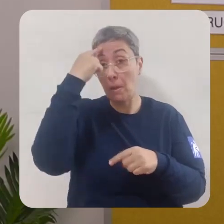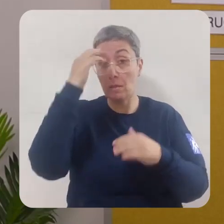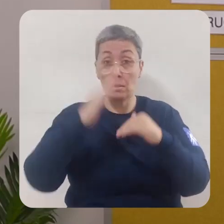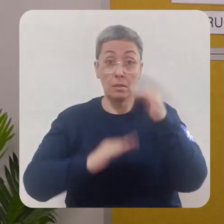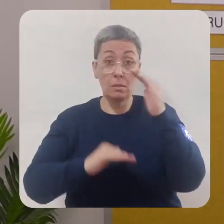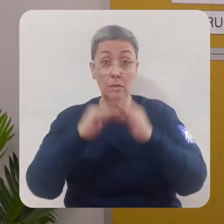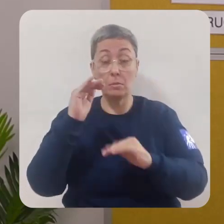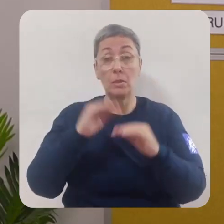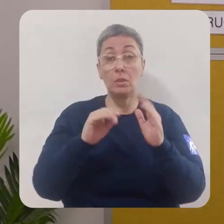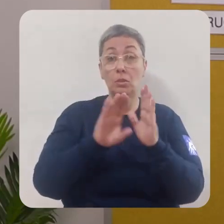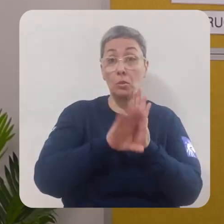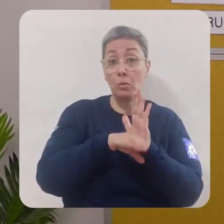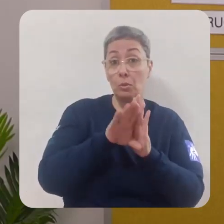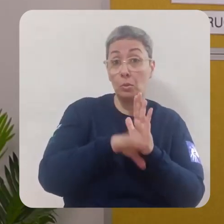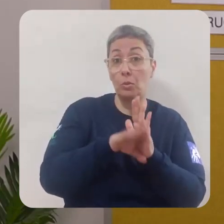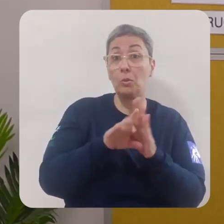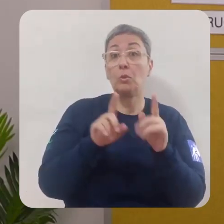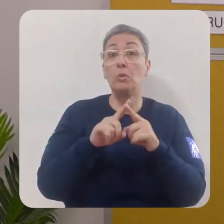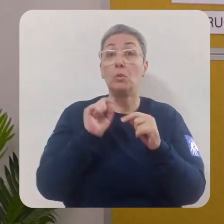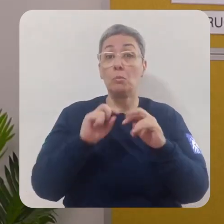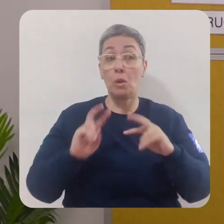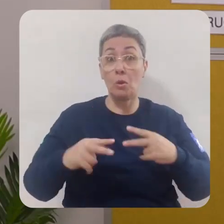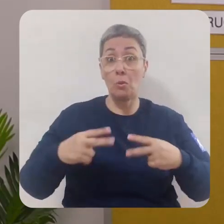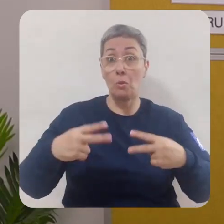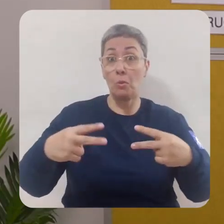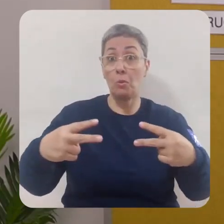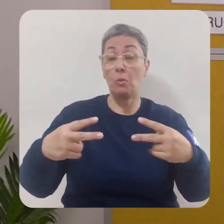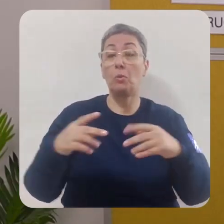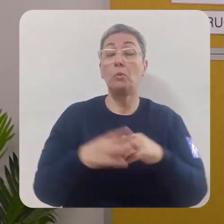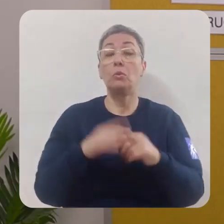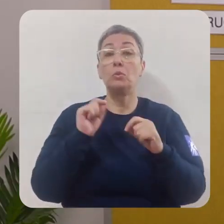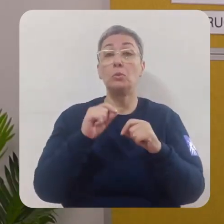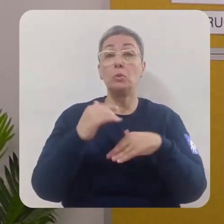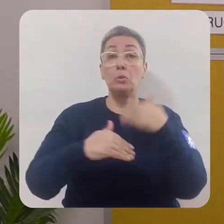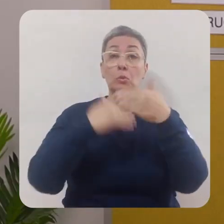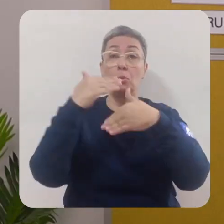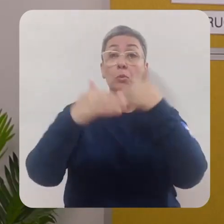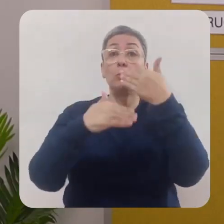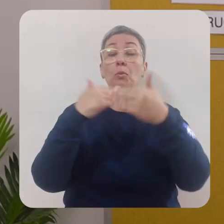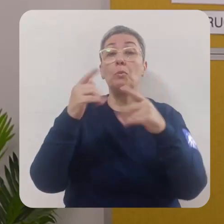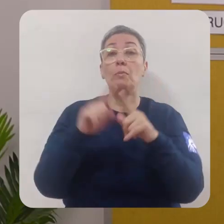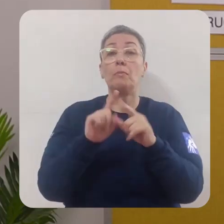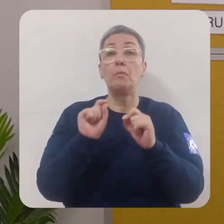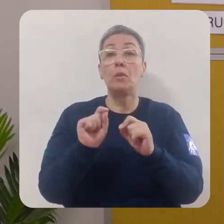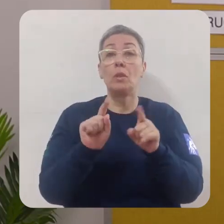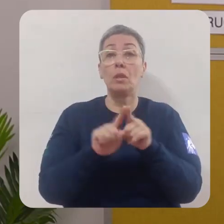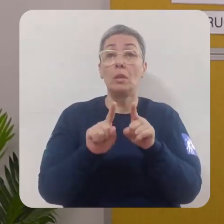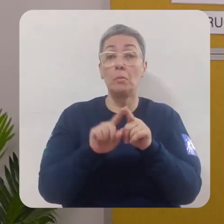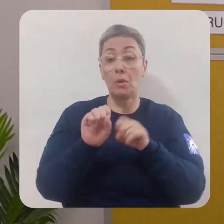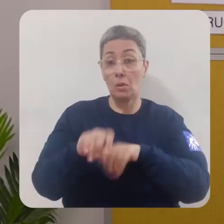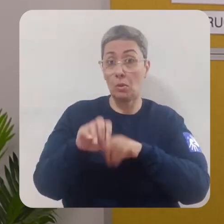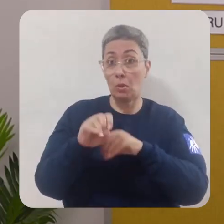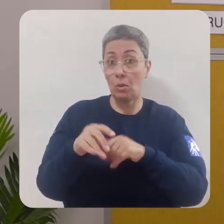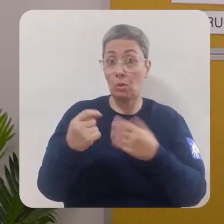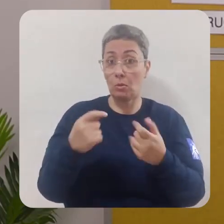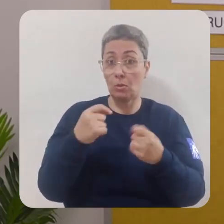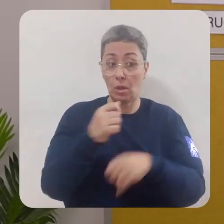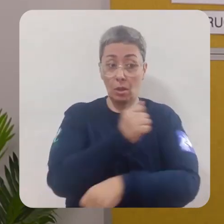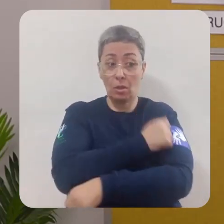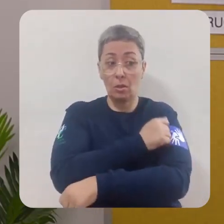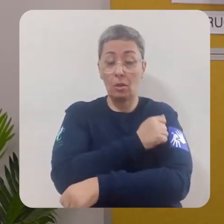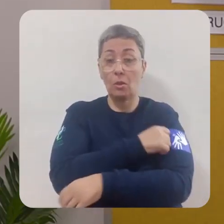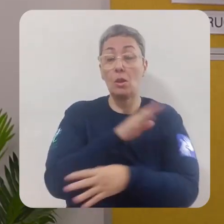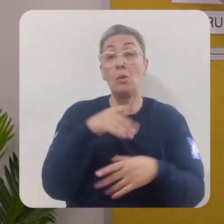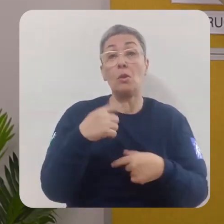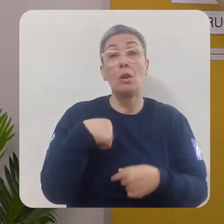nas práticas e nos conceitos que se desdobram para o processo de desenvolvimento e ensino deste